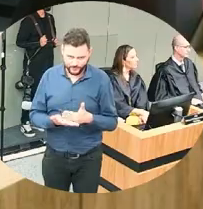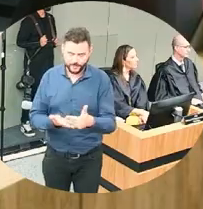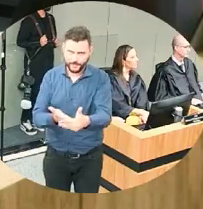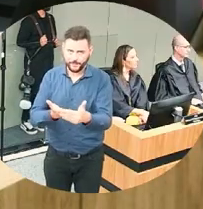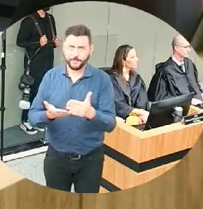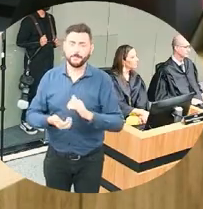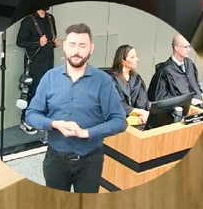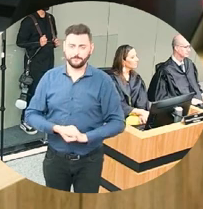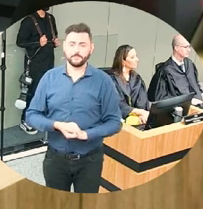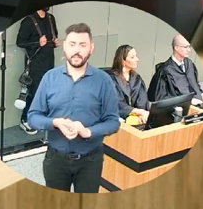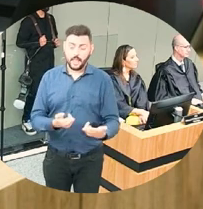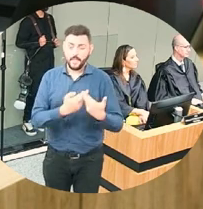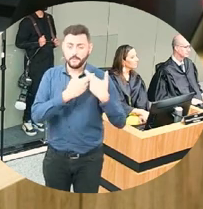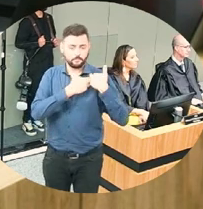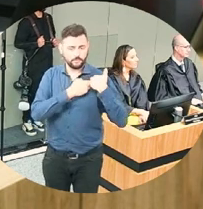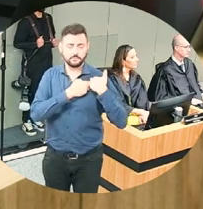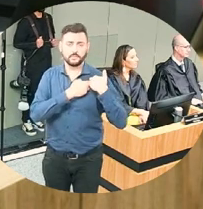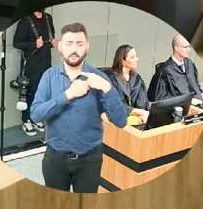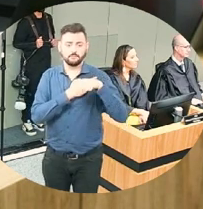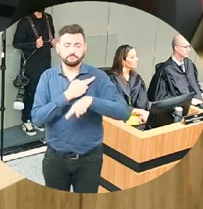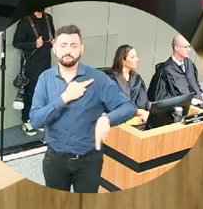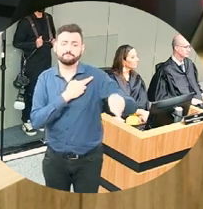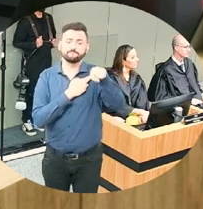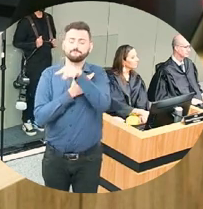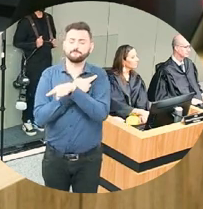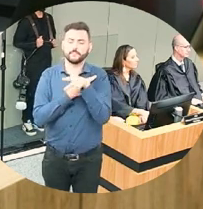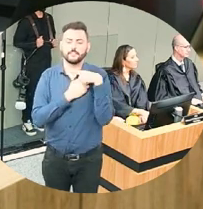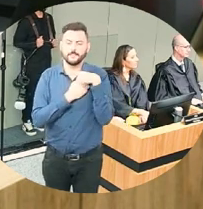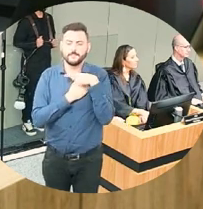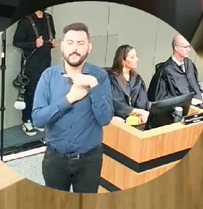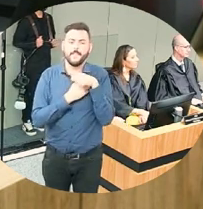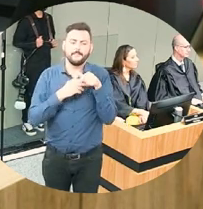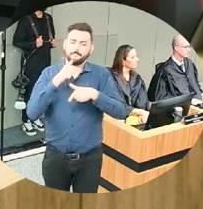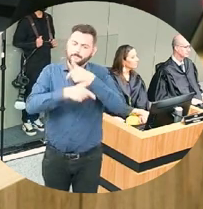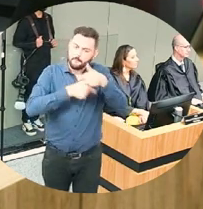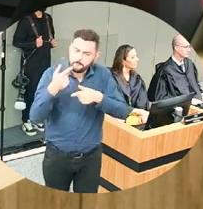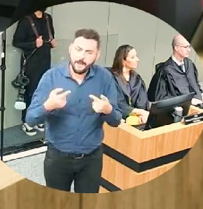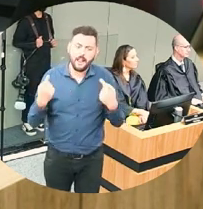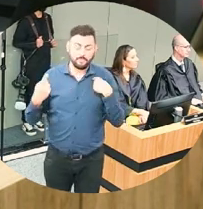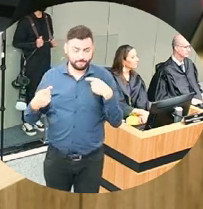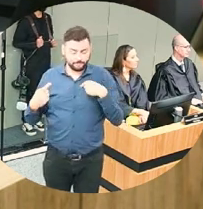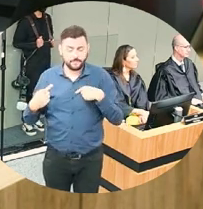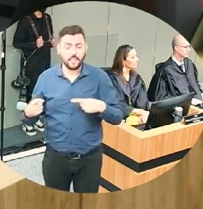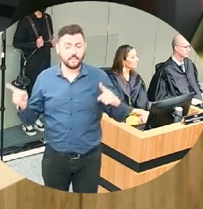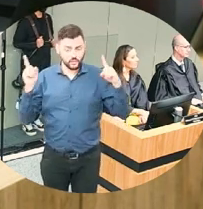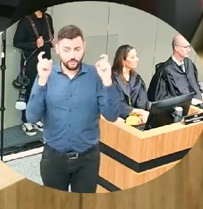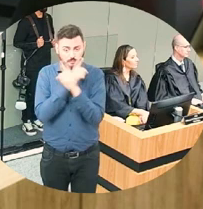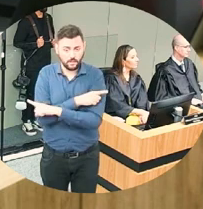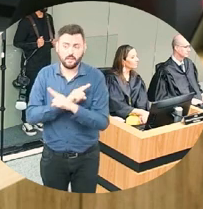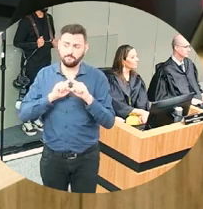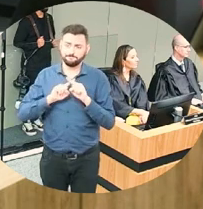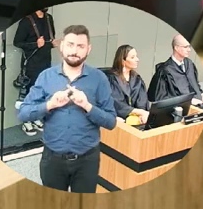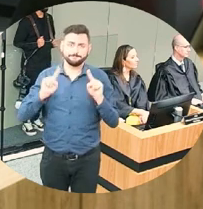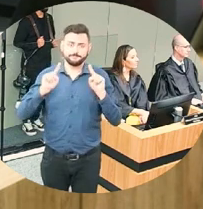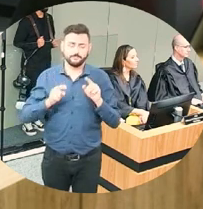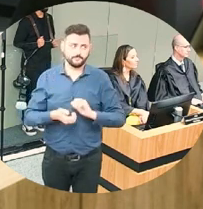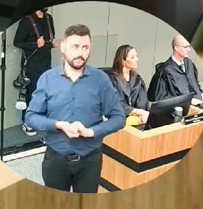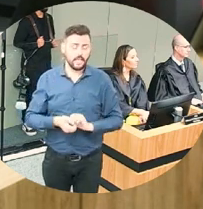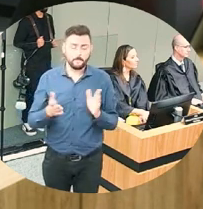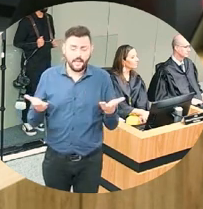responsabilidade de dirigir nosso tribunal em um momento cheio de desafios A exemplo do que tem sido os